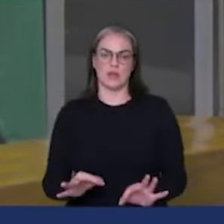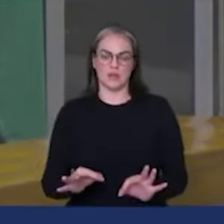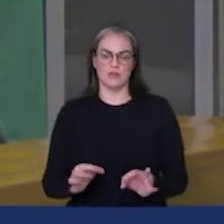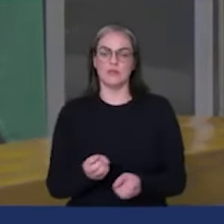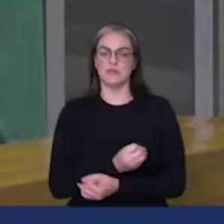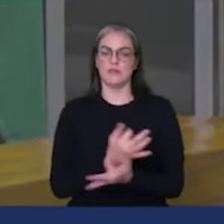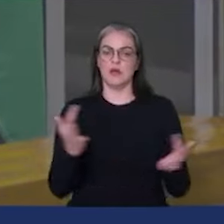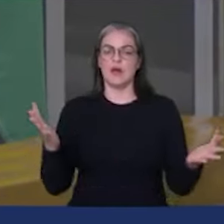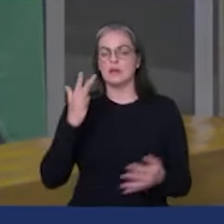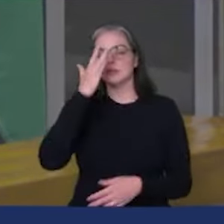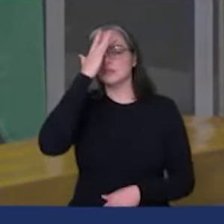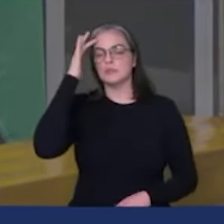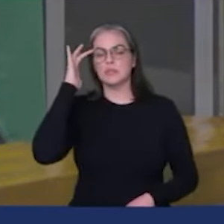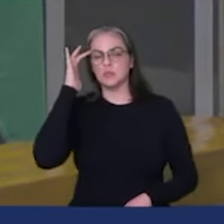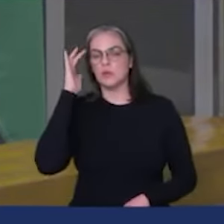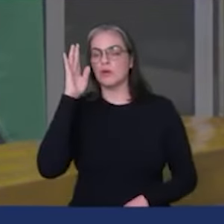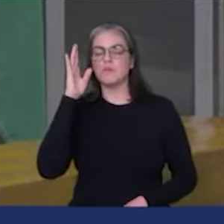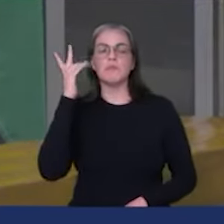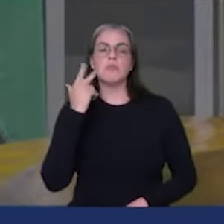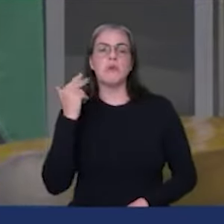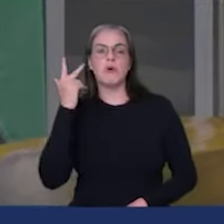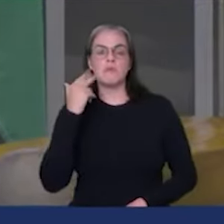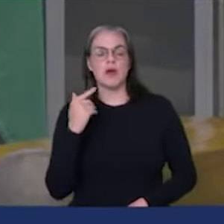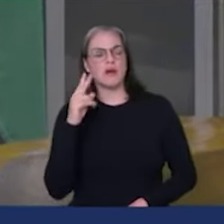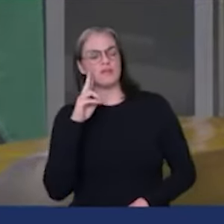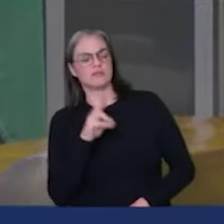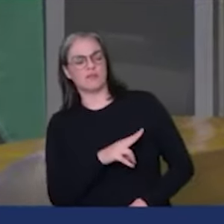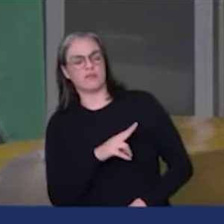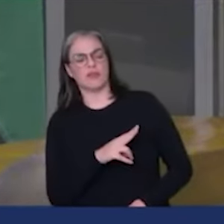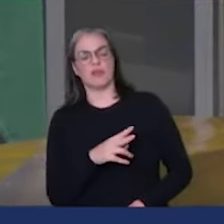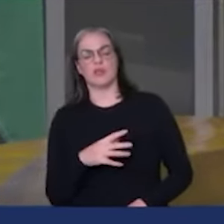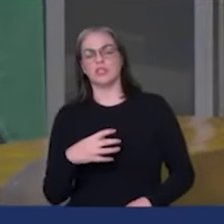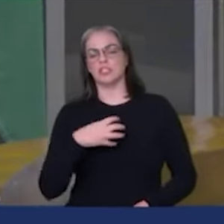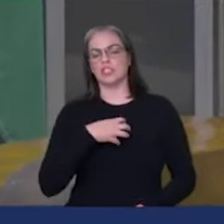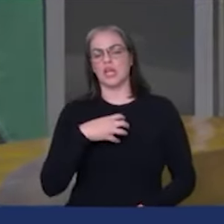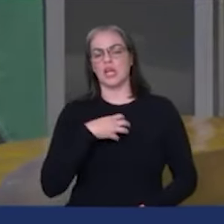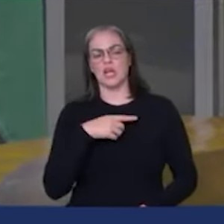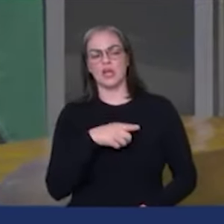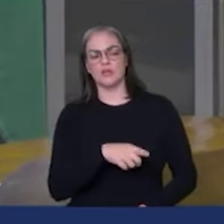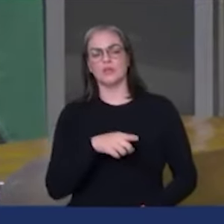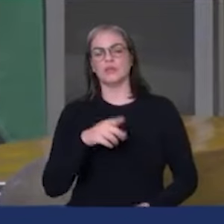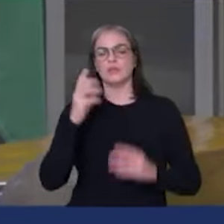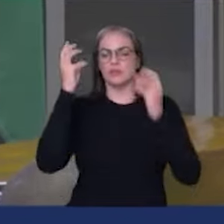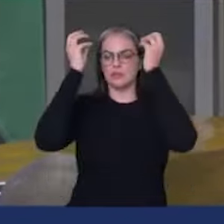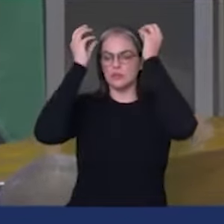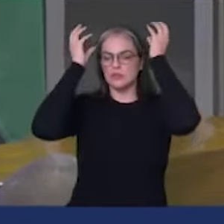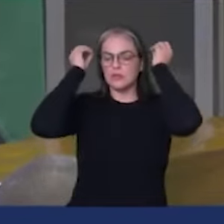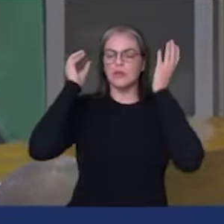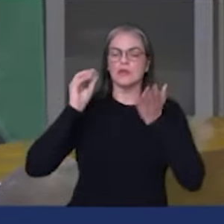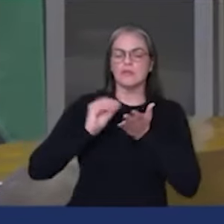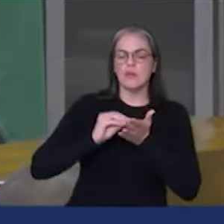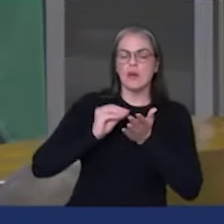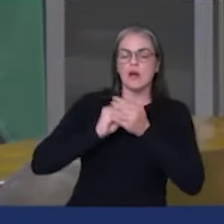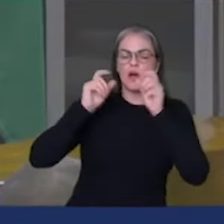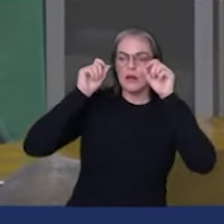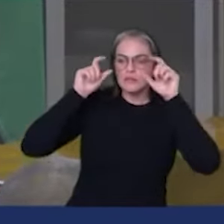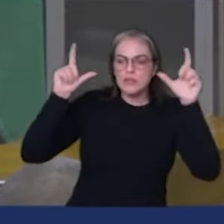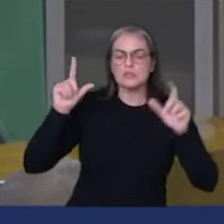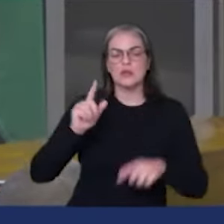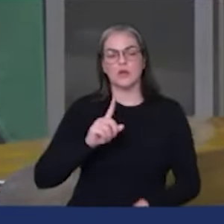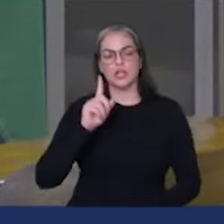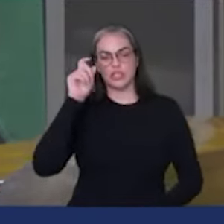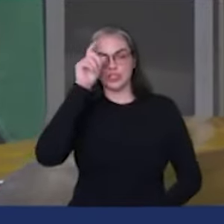seja, padrão, associam alguns sintomas comuns, como desatenção persistente, dificuldade iniciar e permanecer em uma atividade,